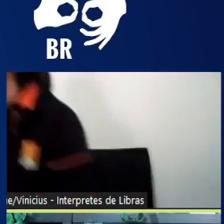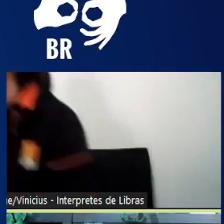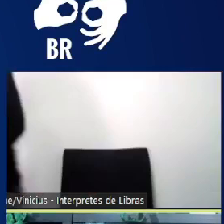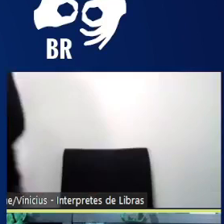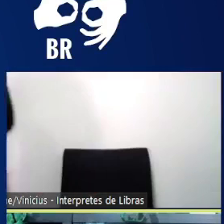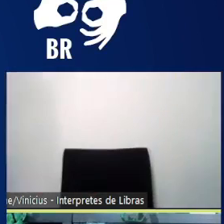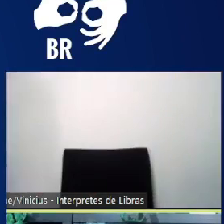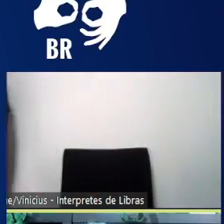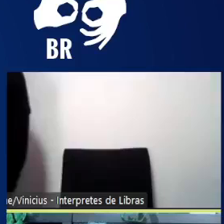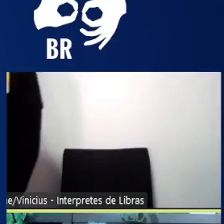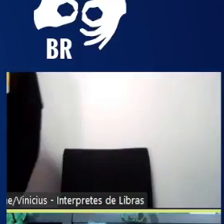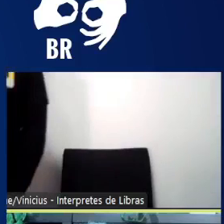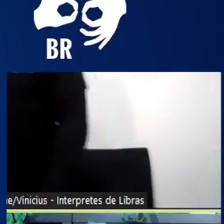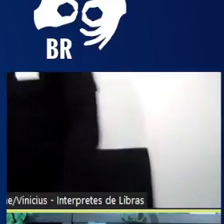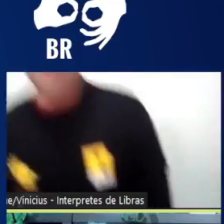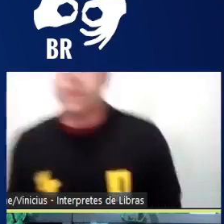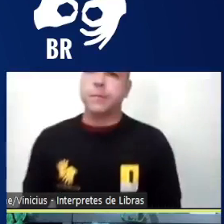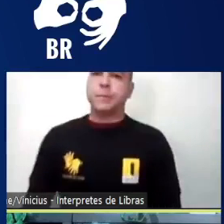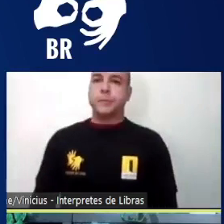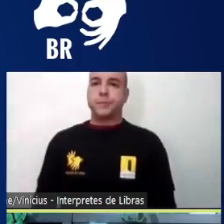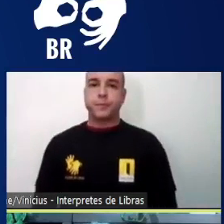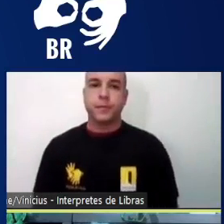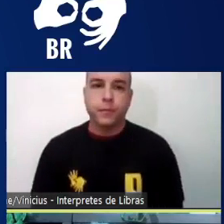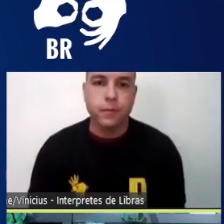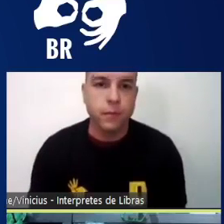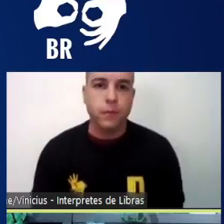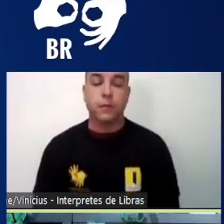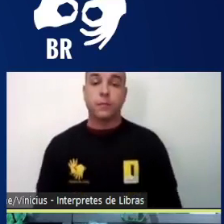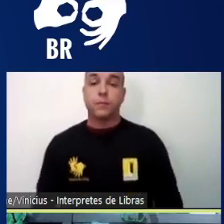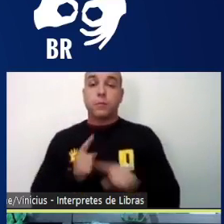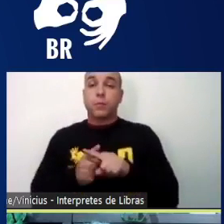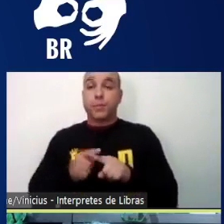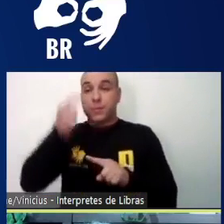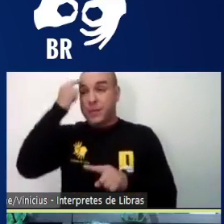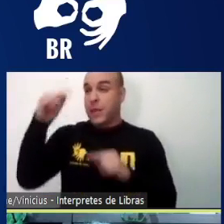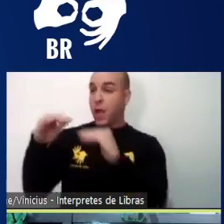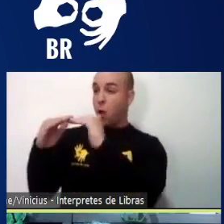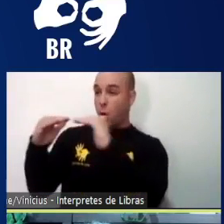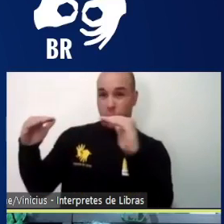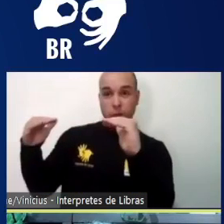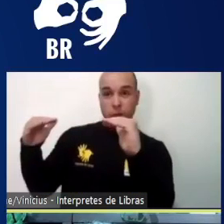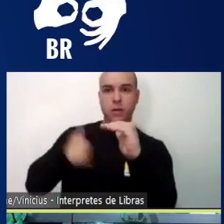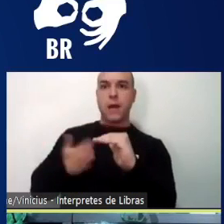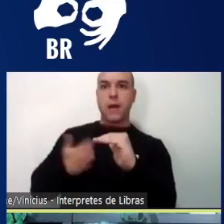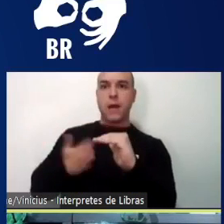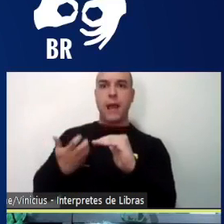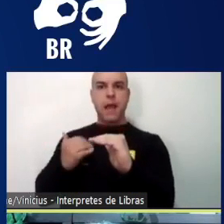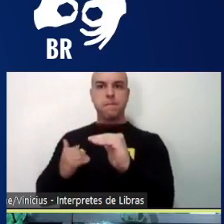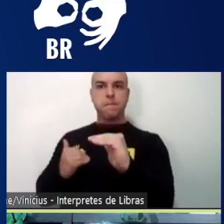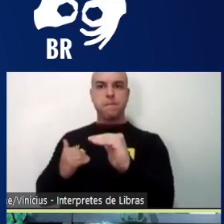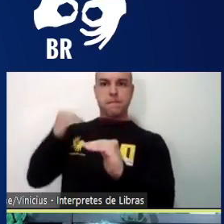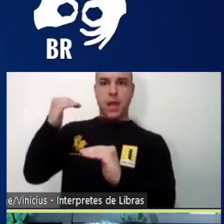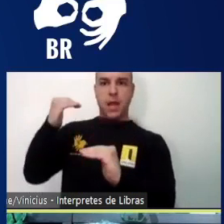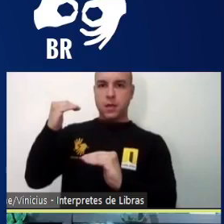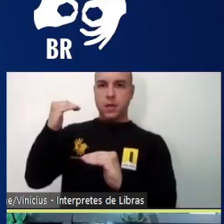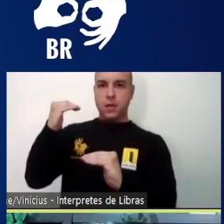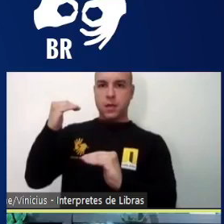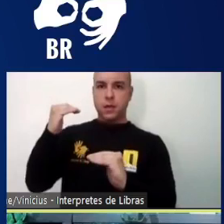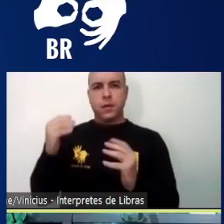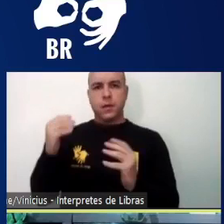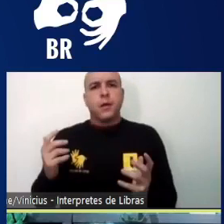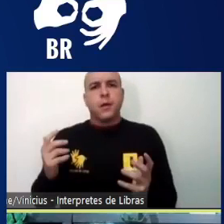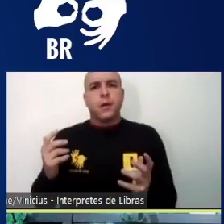Aonde sempre queremos nos dar melhor do que o outro e não fazer com que todos se deem